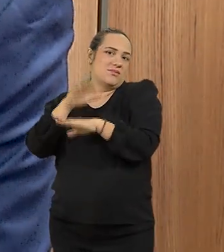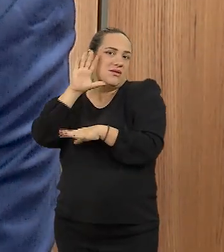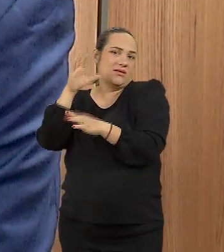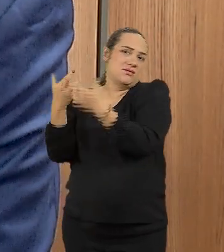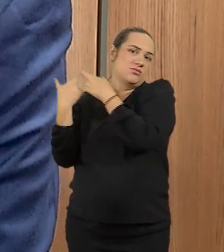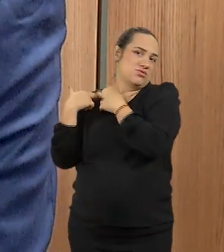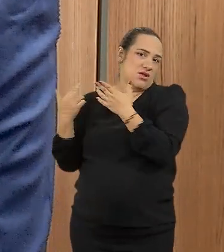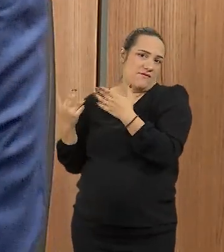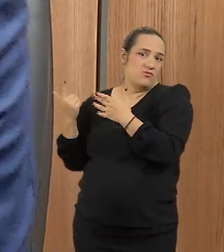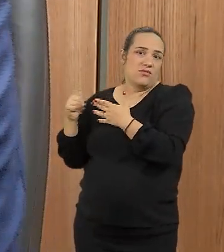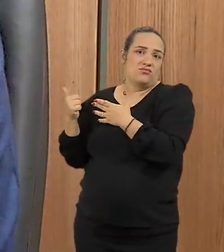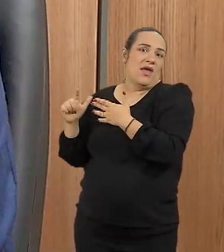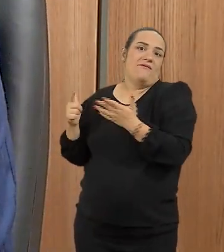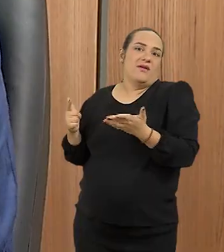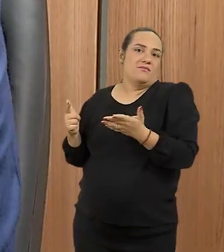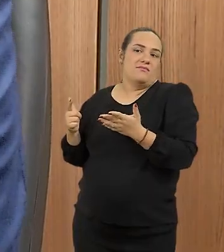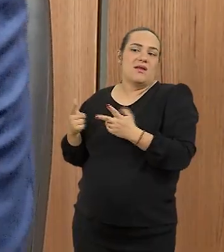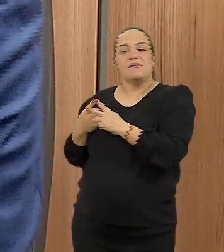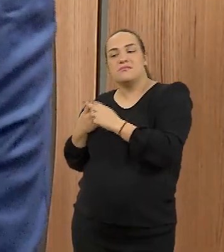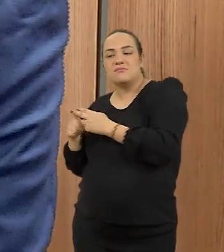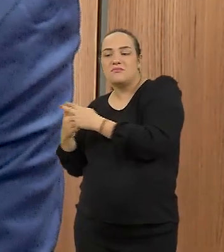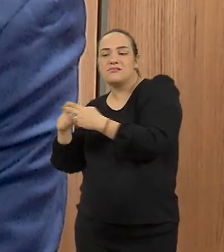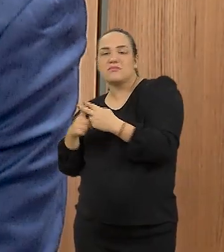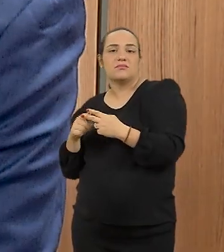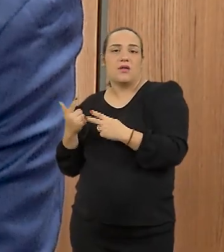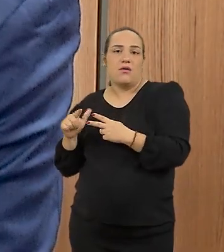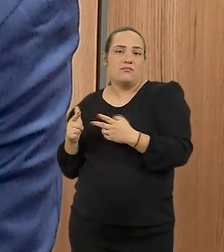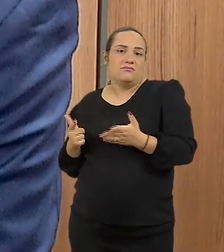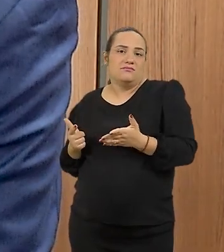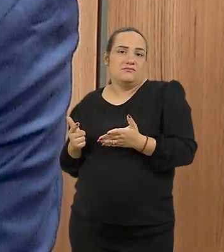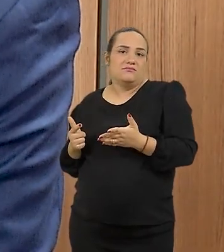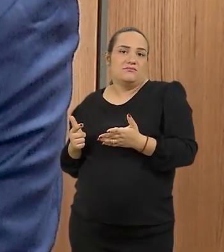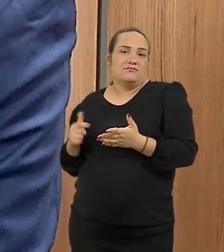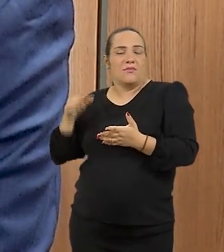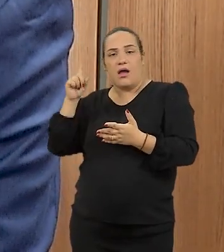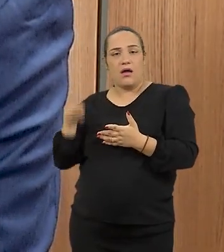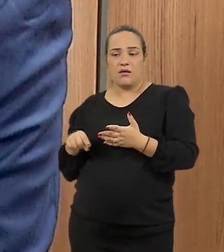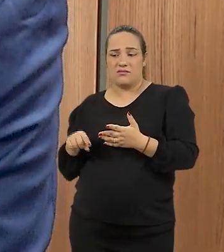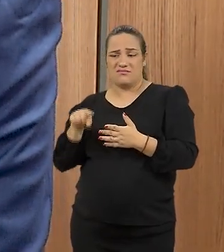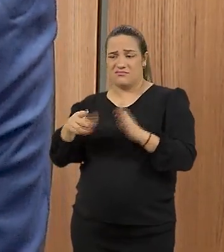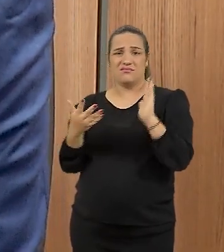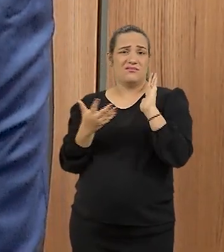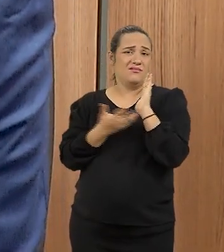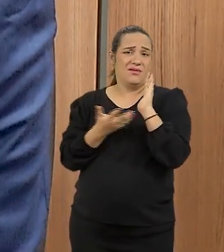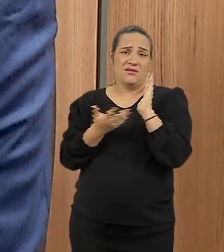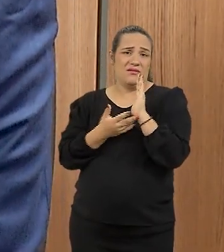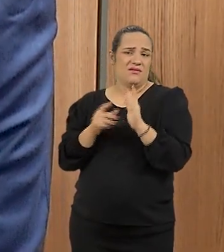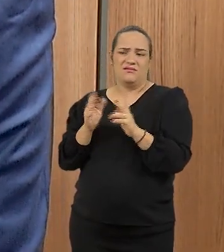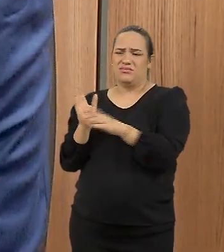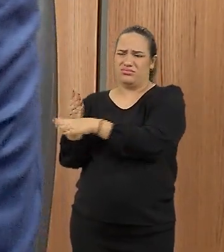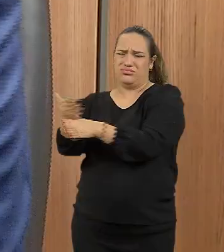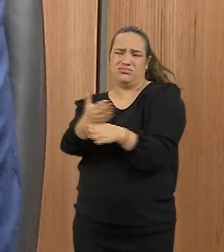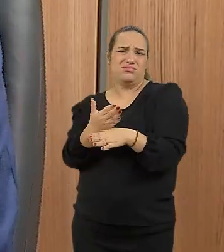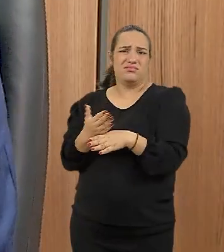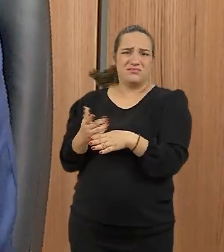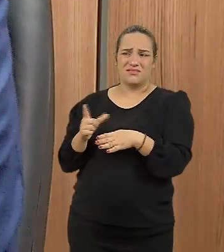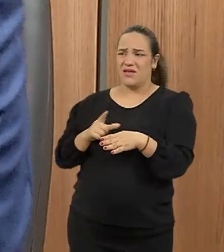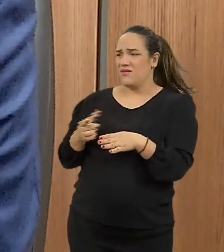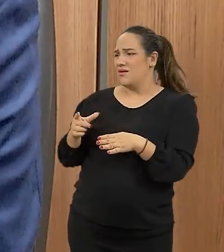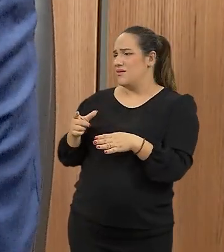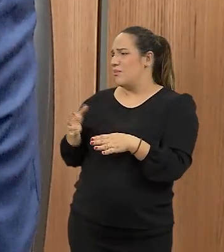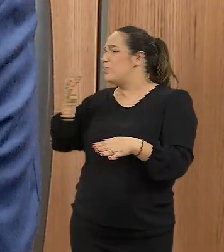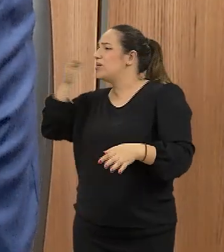quando chegou na Câmara, essa comissão não teve mais relevo, né? E ali na Câmara houve vários